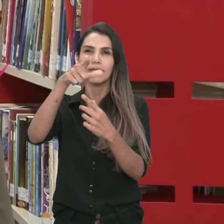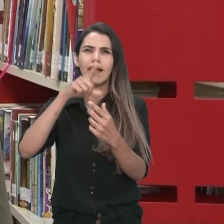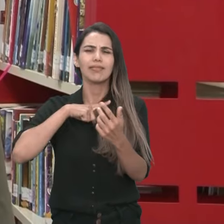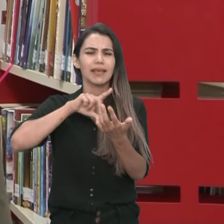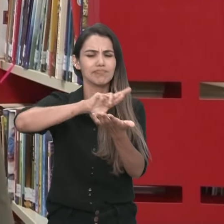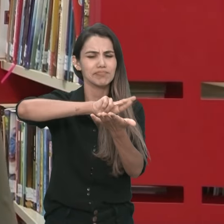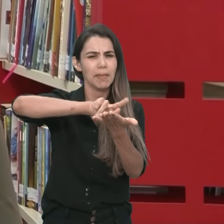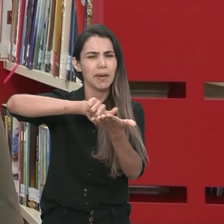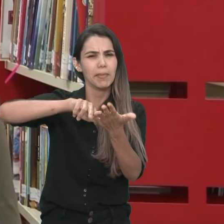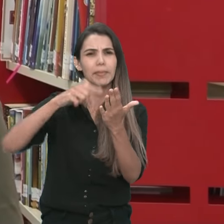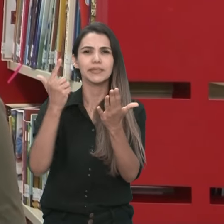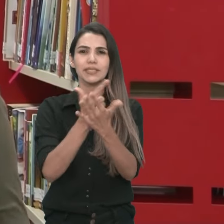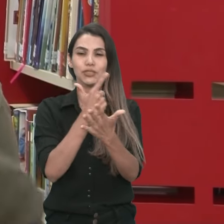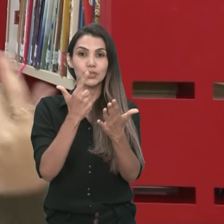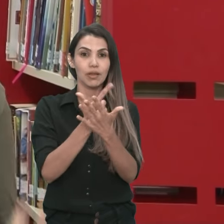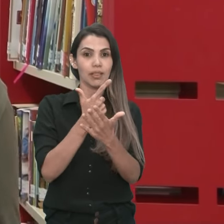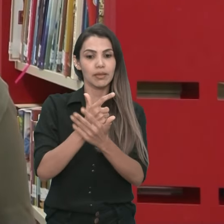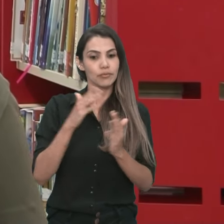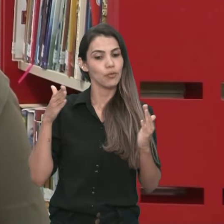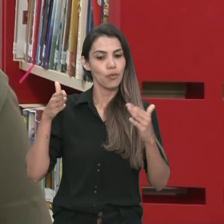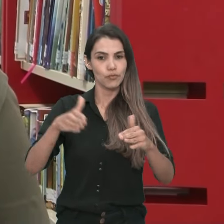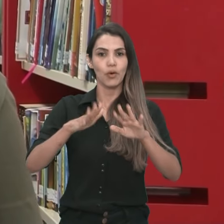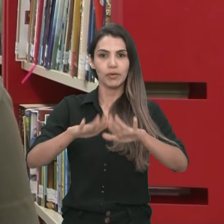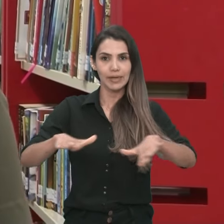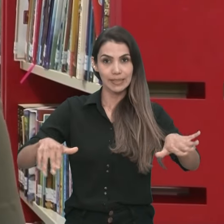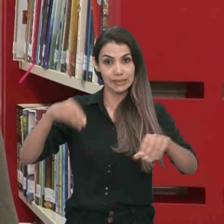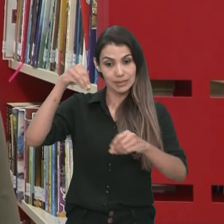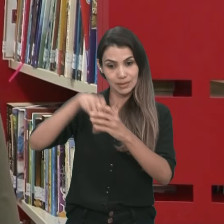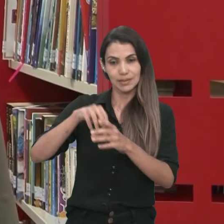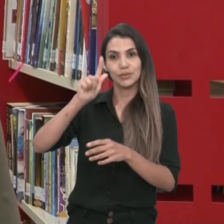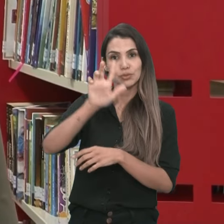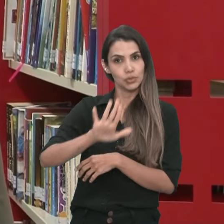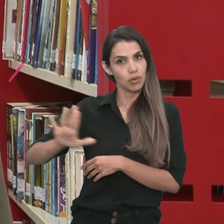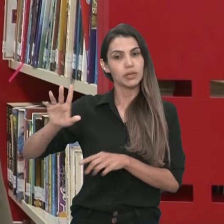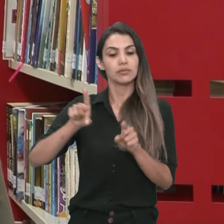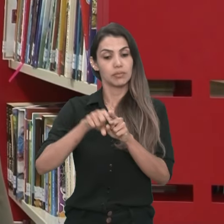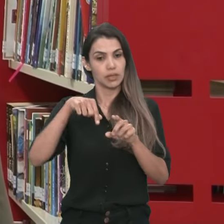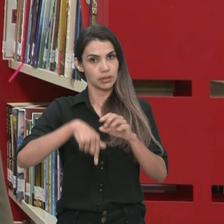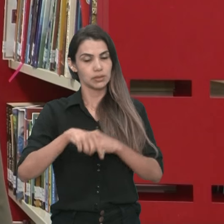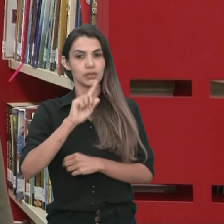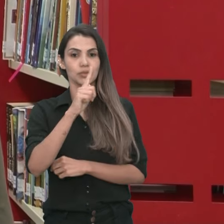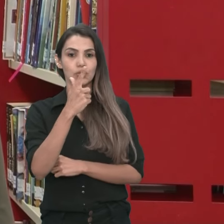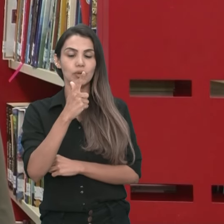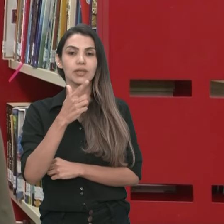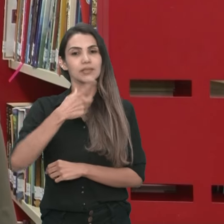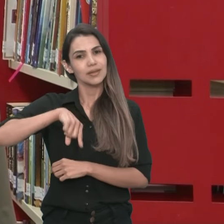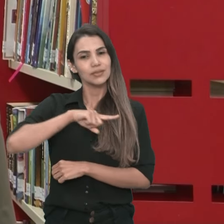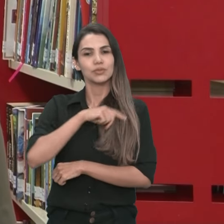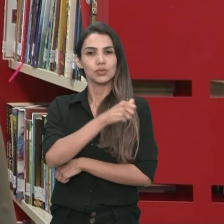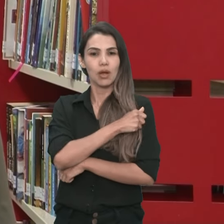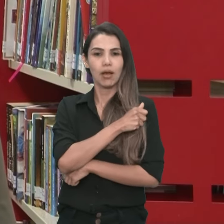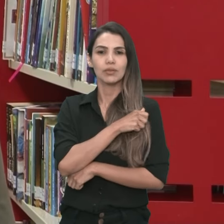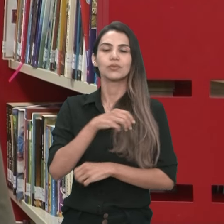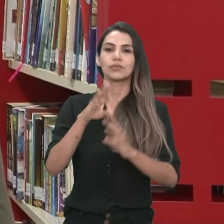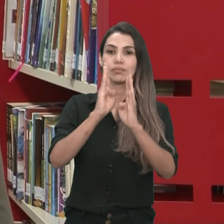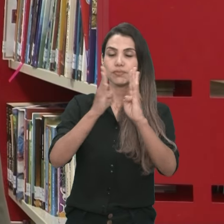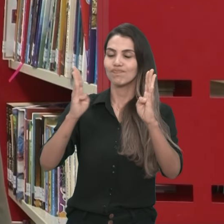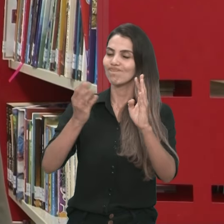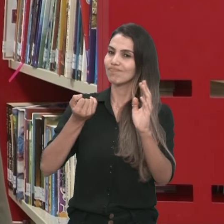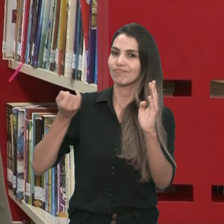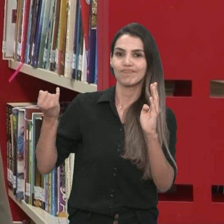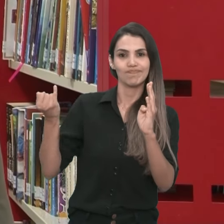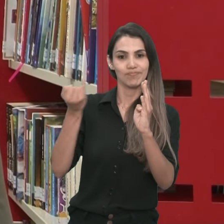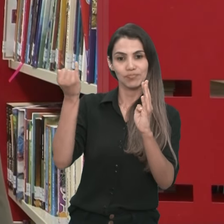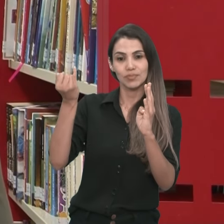Literatura Infantil em Goiás e principalmente em Goiânia e pros alunos de biblioteconomia isso é algo muito importante